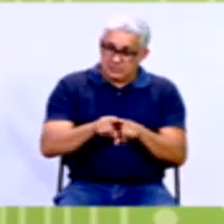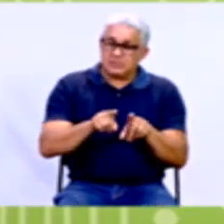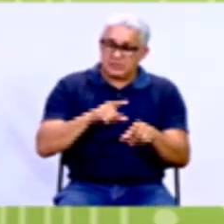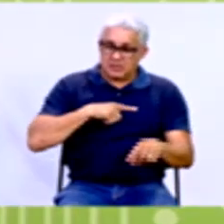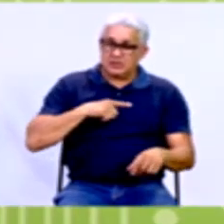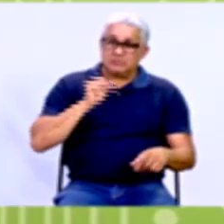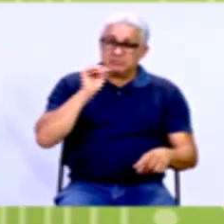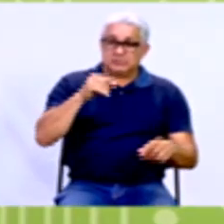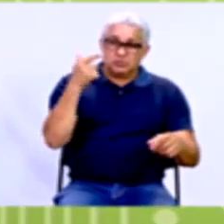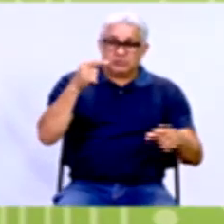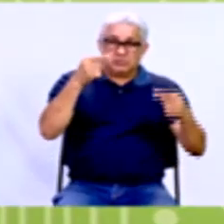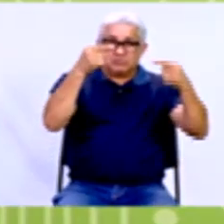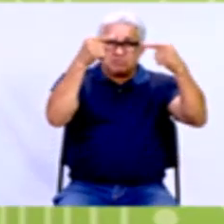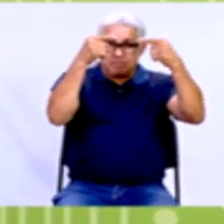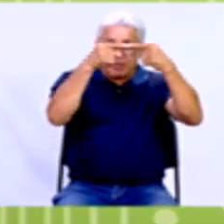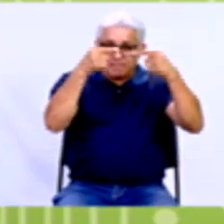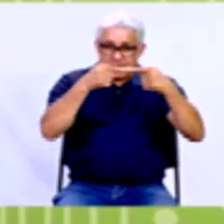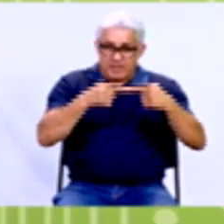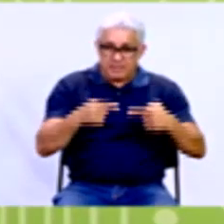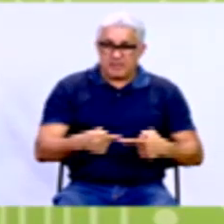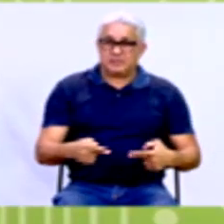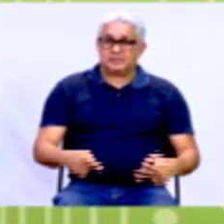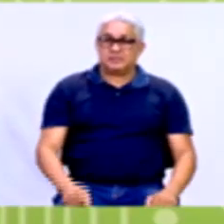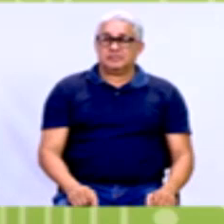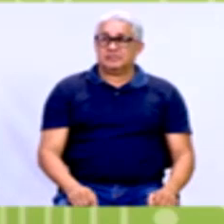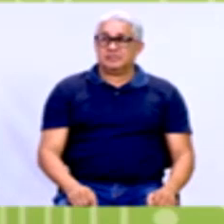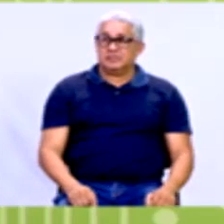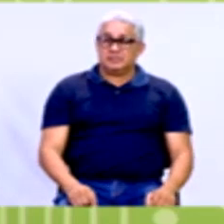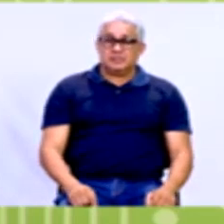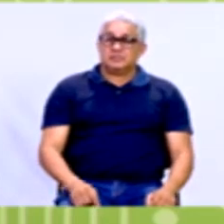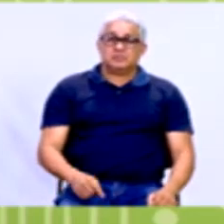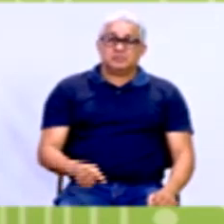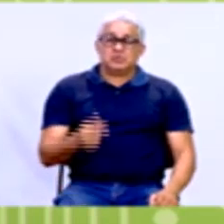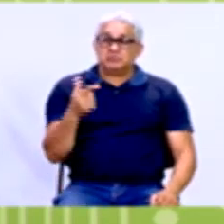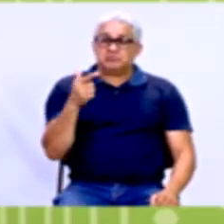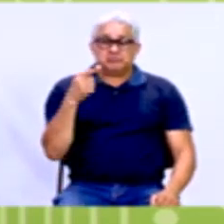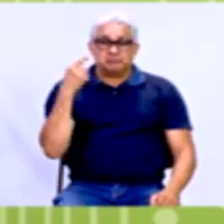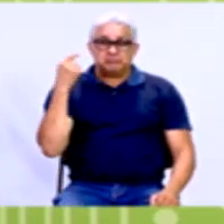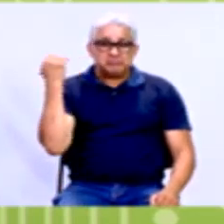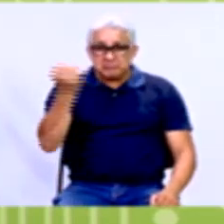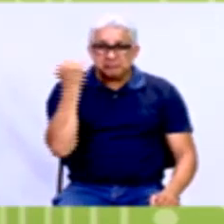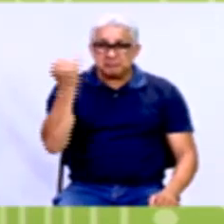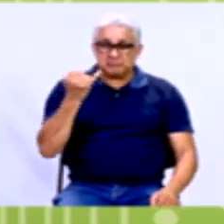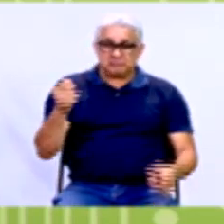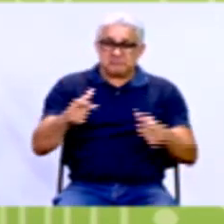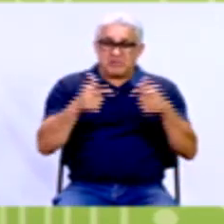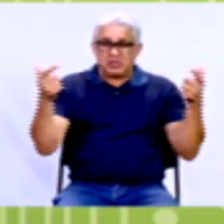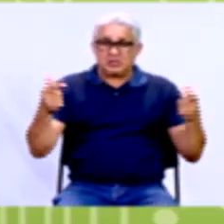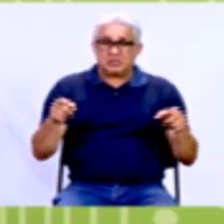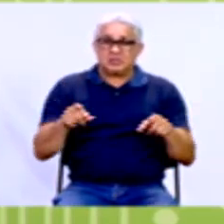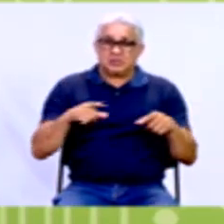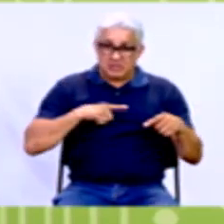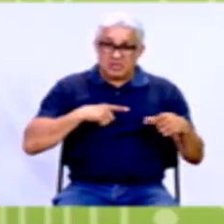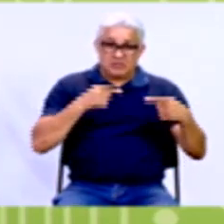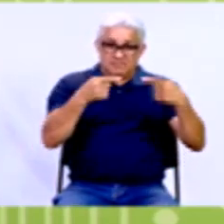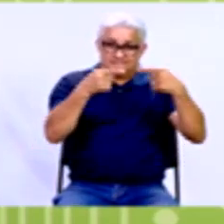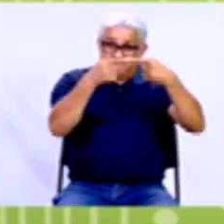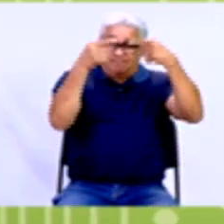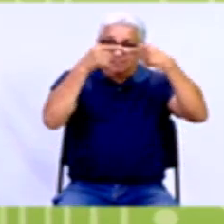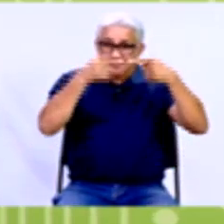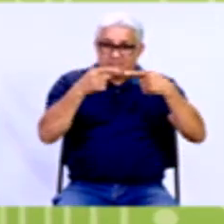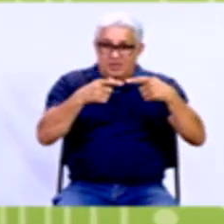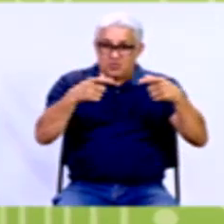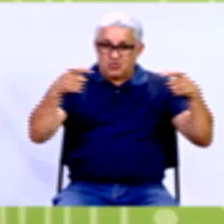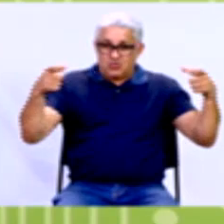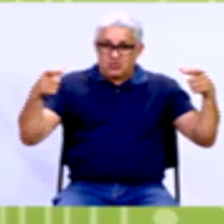muita correlação, se a correlação não for muito grande disso, não tem por que eu ficar aumentando muito. Mas teve uma correlação muito alta da entrega